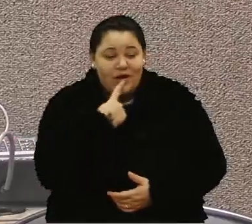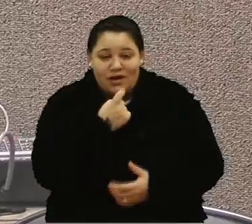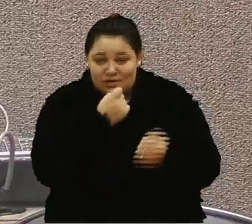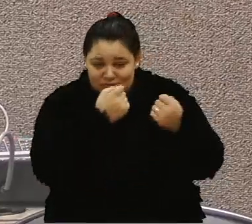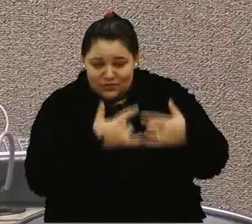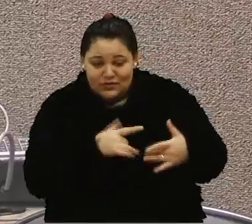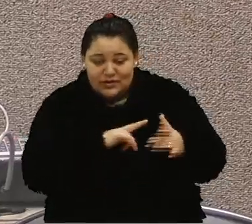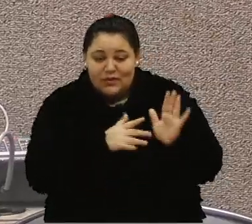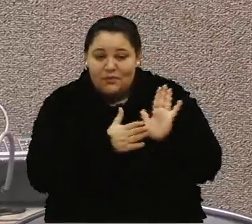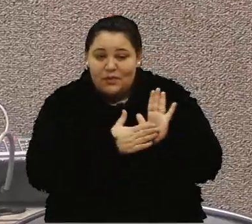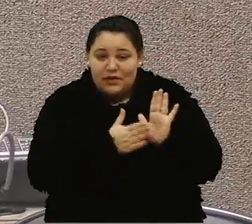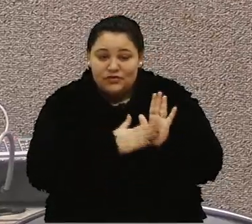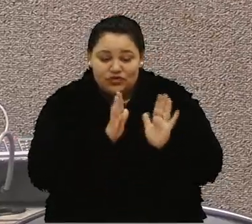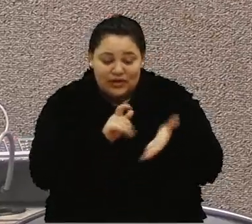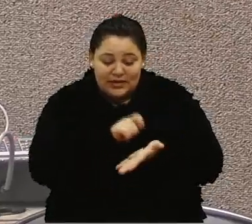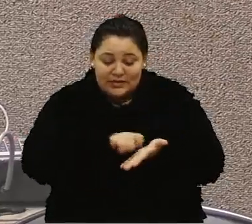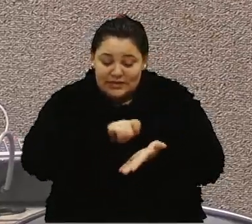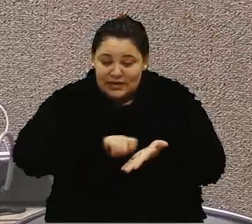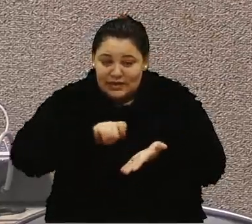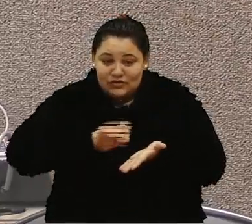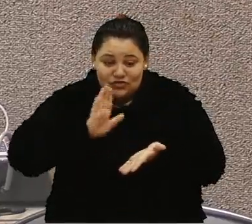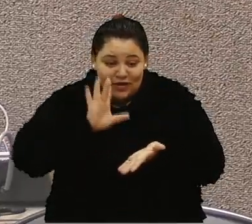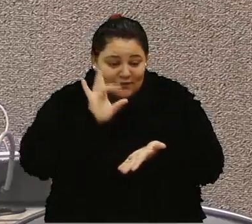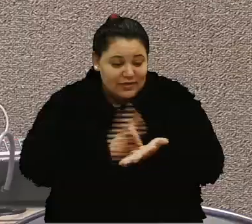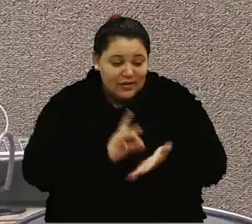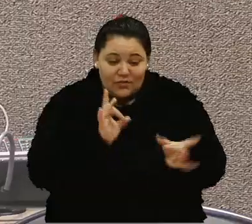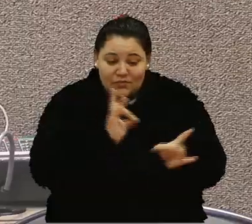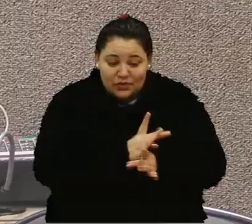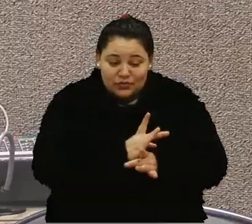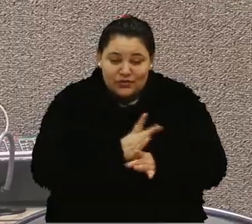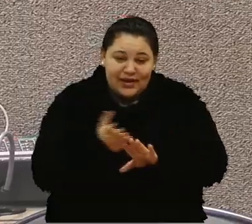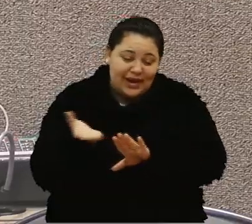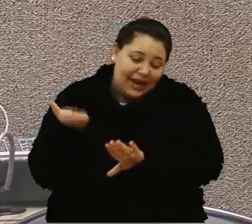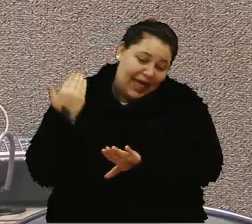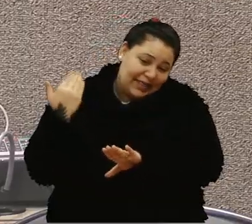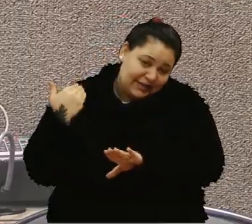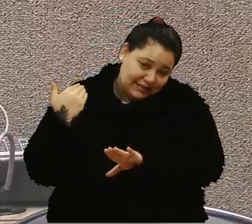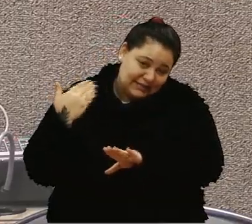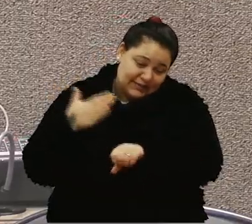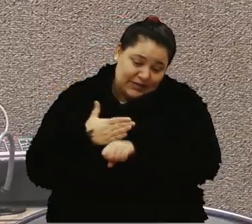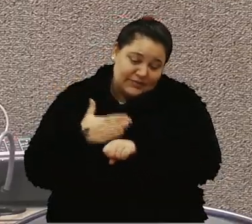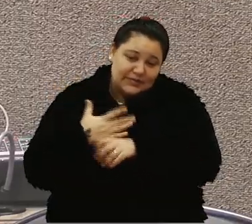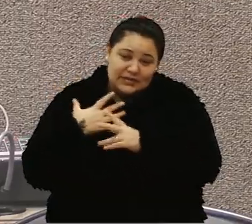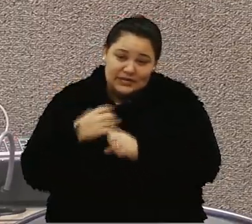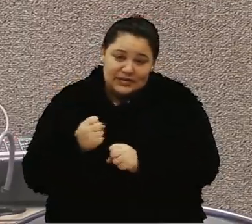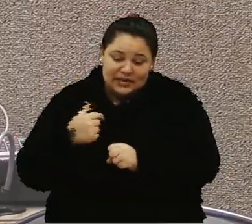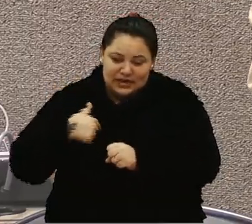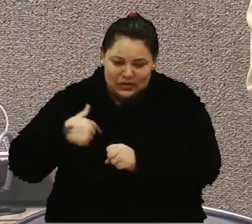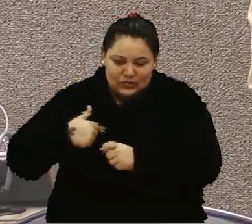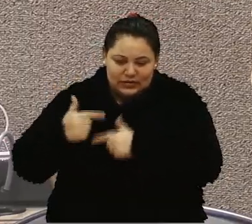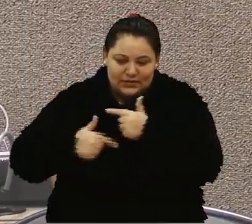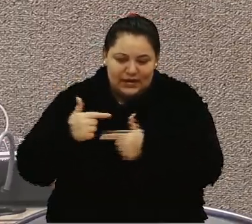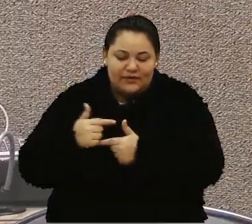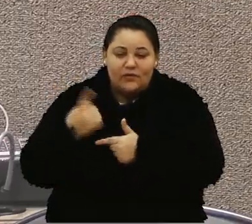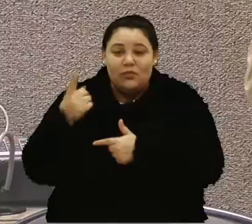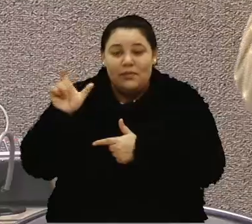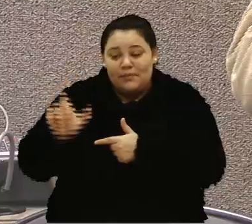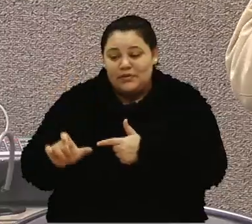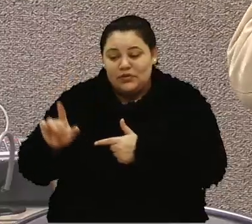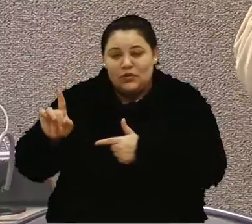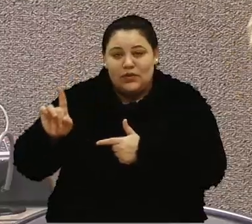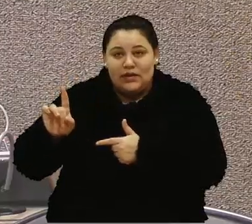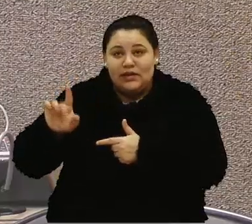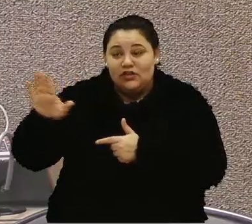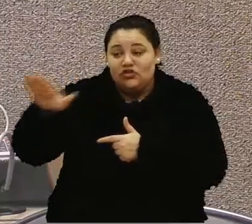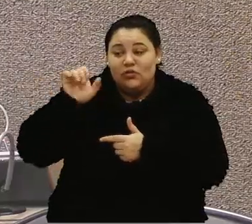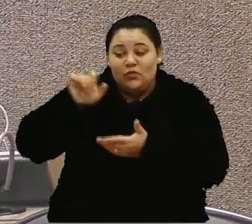um plano que foi escrito, que está aí, está pronto. Na época, quando estávamos na secretaria, uma pessoa que nós trouxemos para que escrevesse